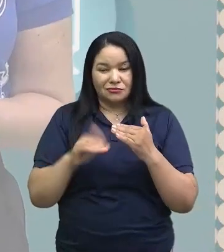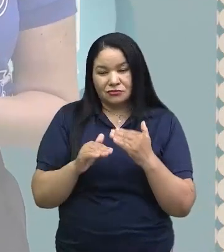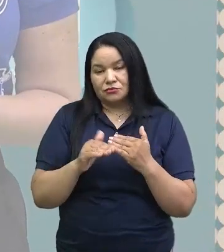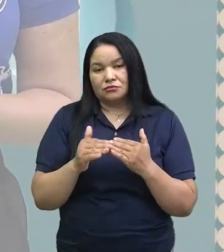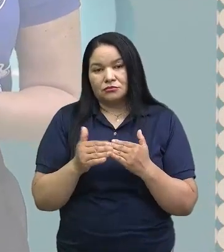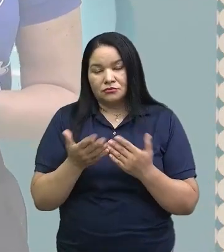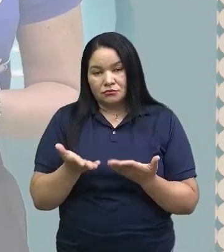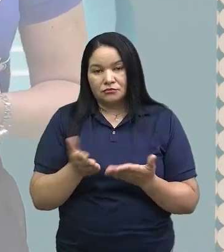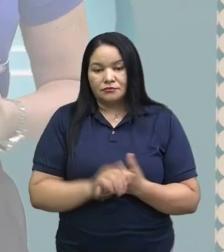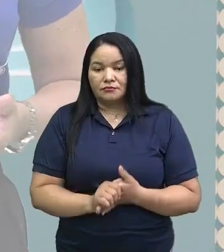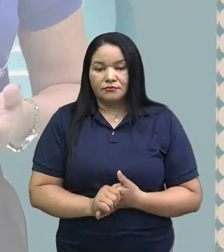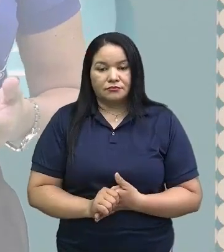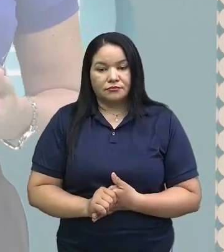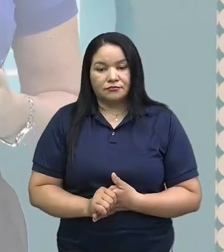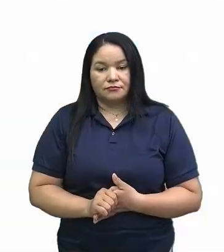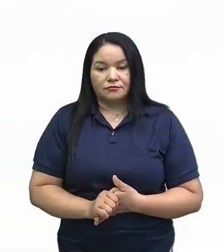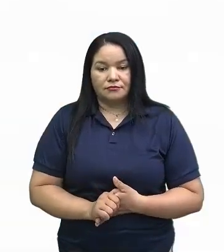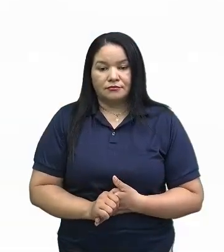compatíveis.